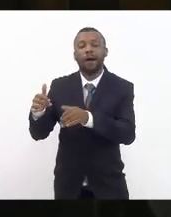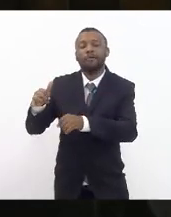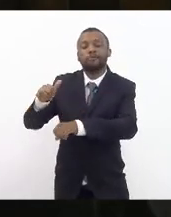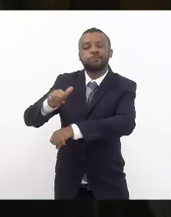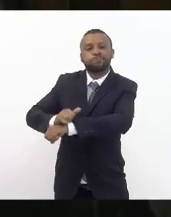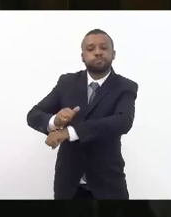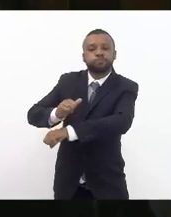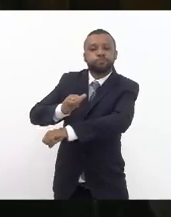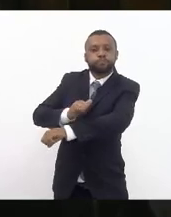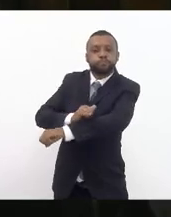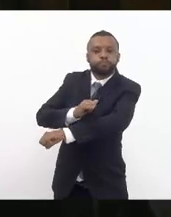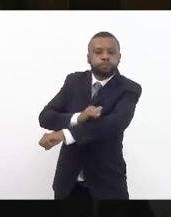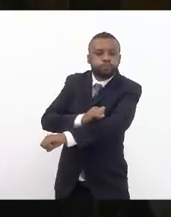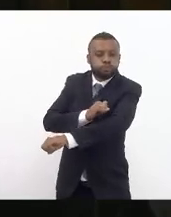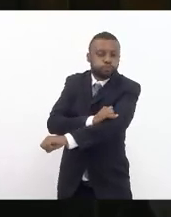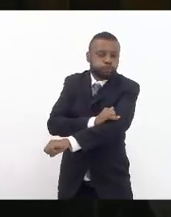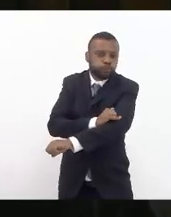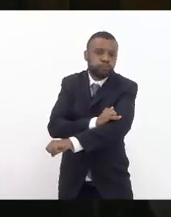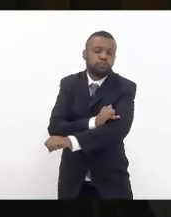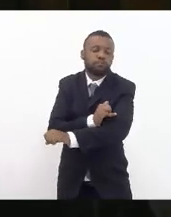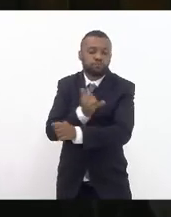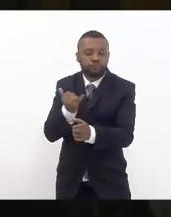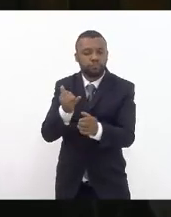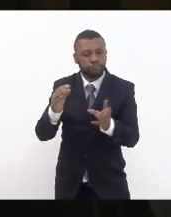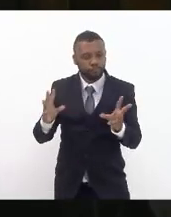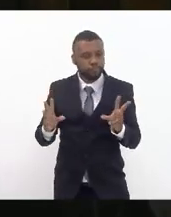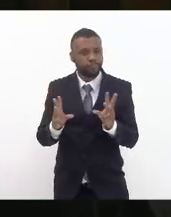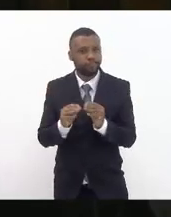obesidade. Assim posto,